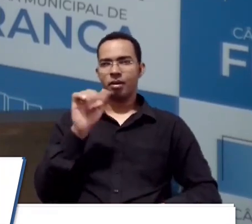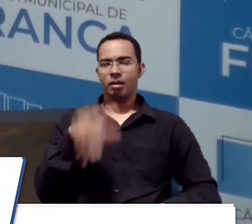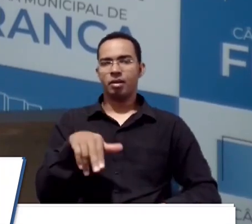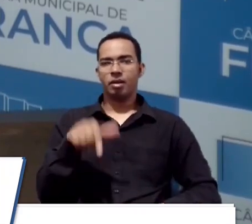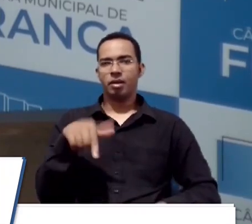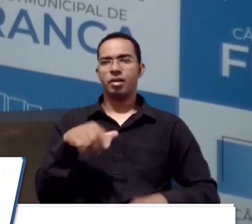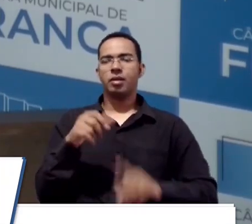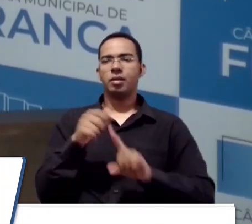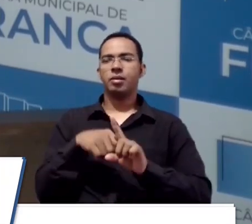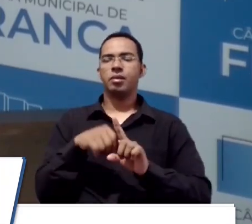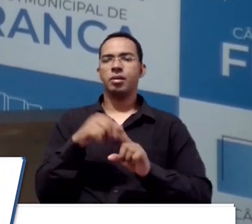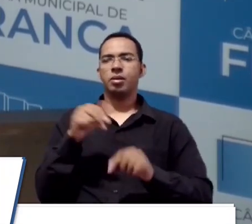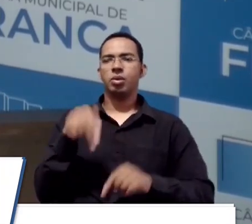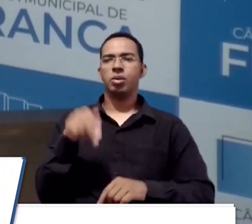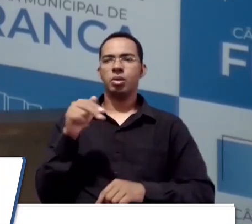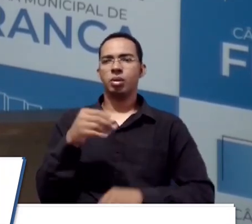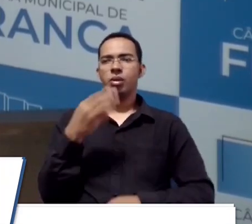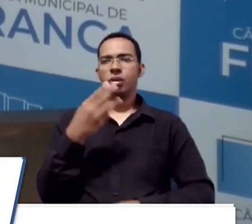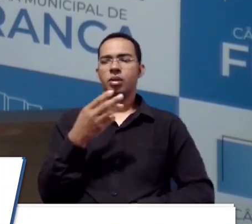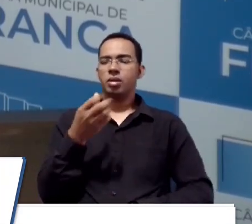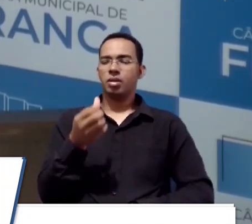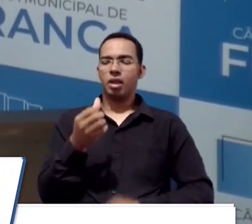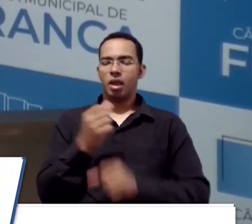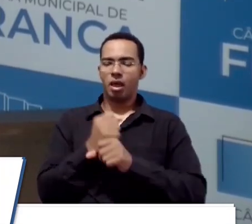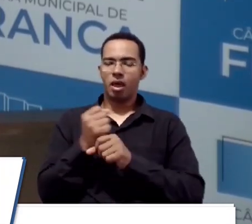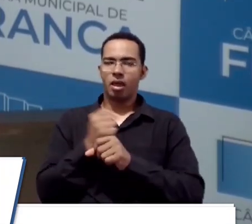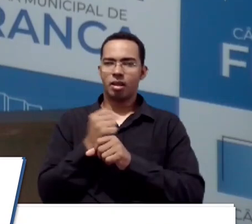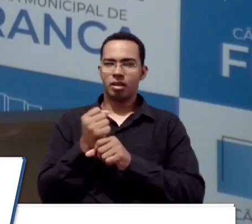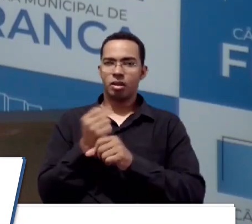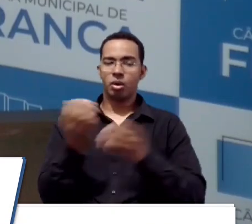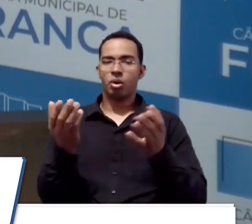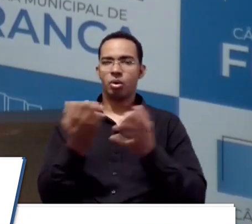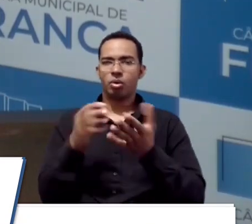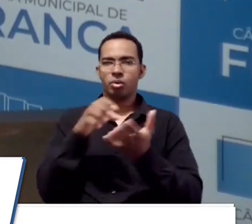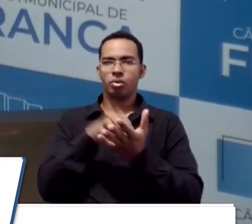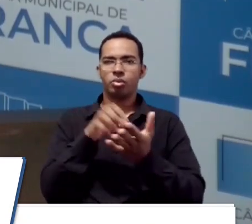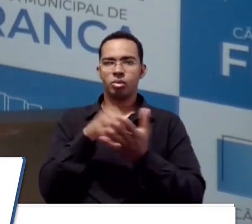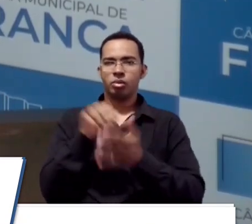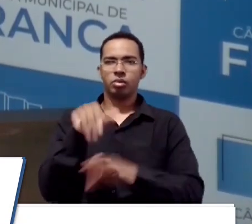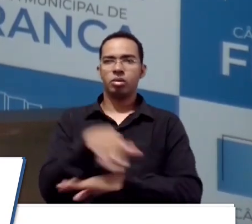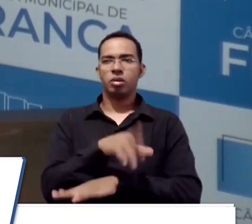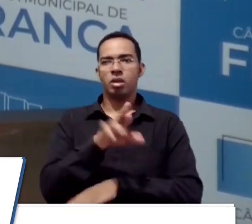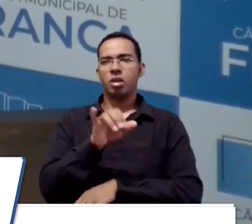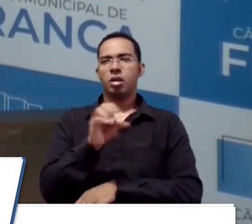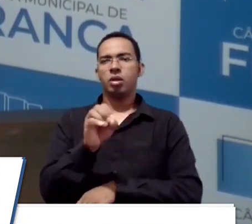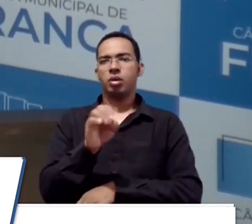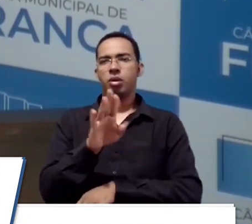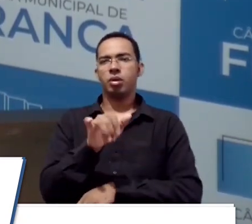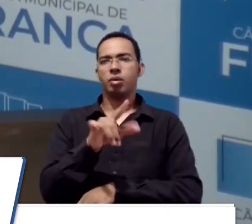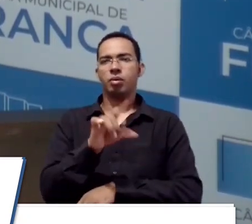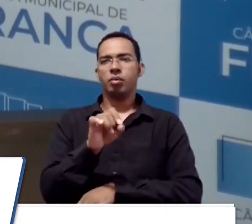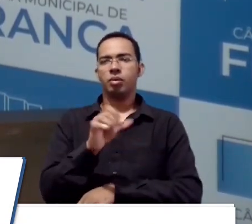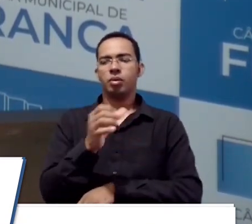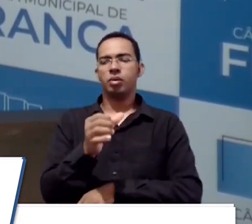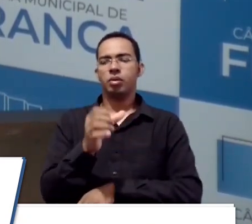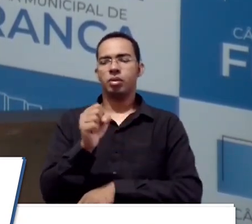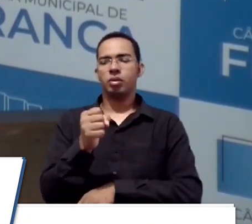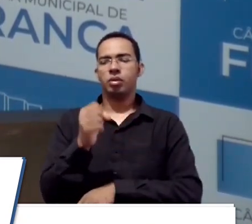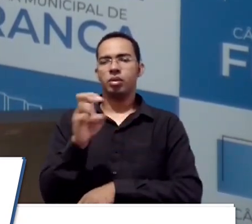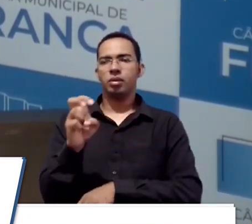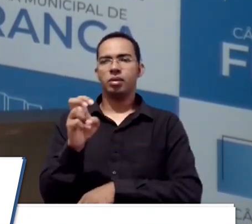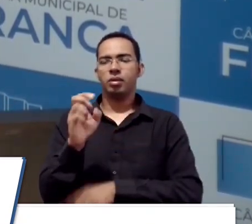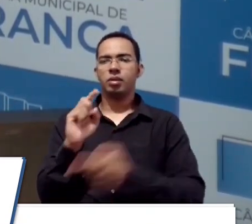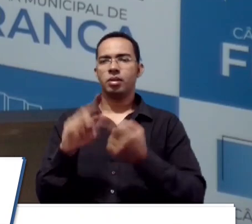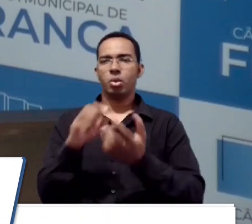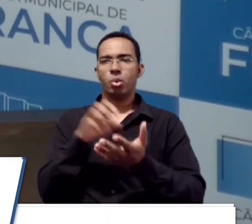de novembro 36 anos. Hoje situada na Avenida Rio Branco, 685, onde funciona também a sua